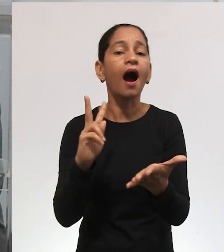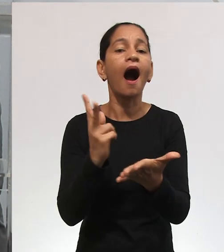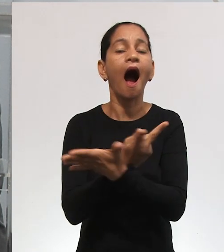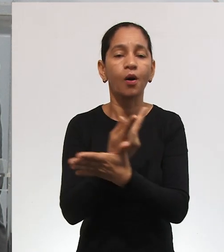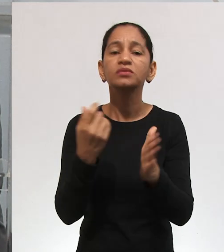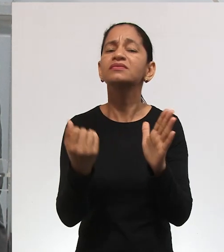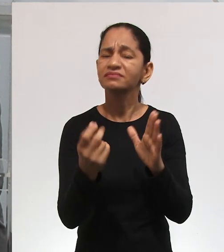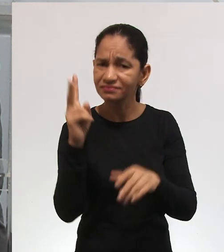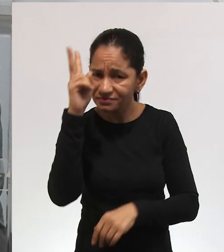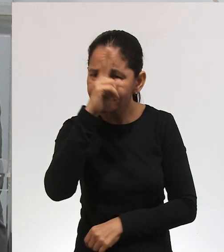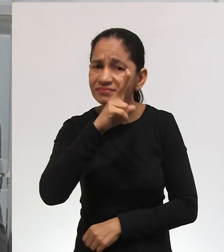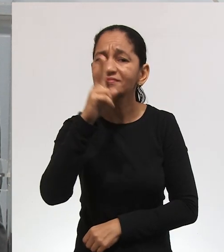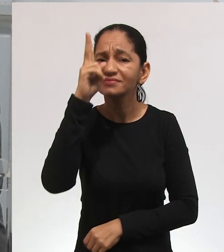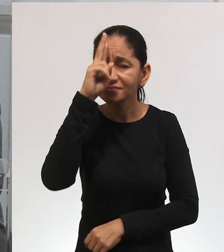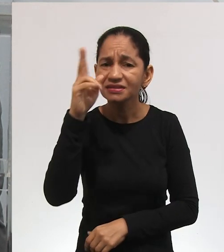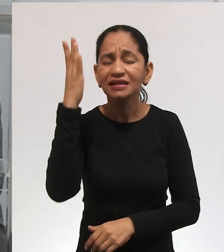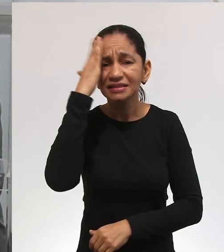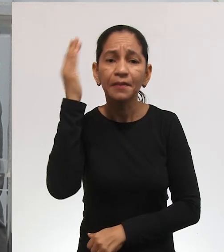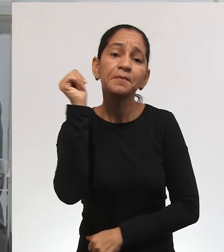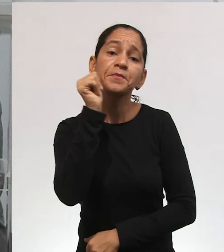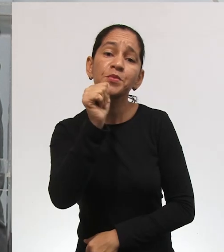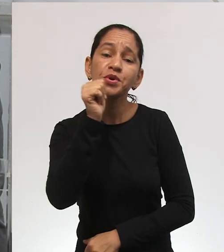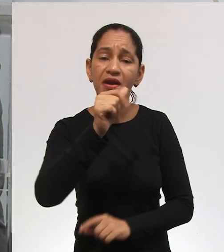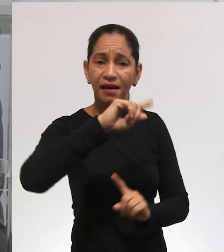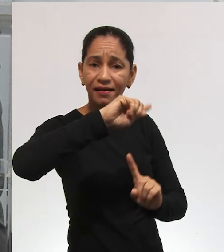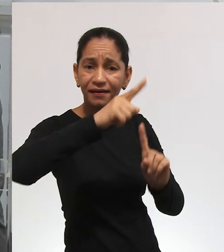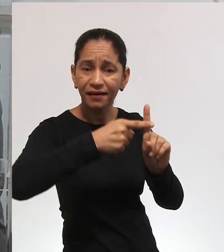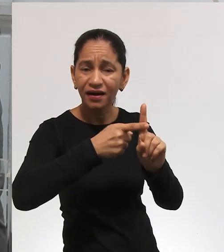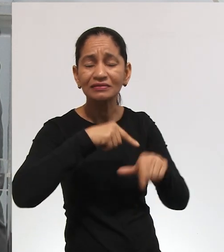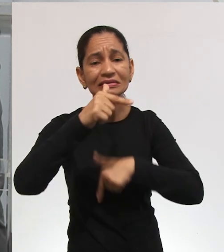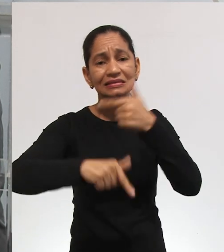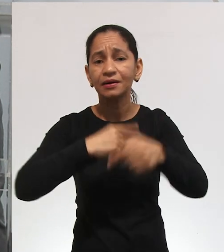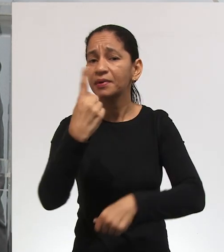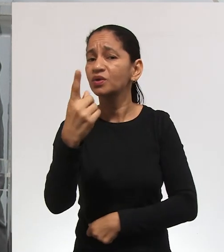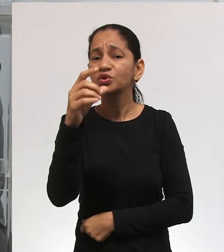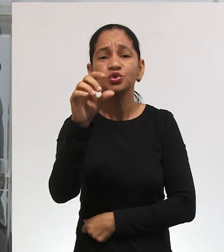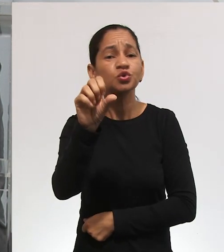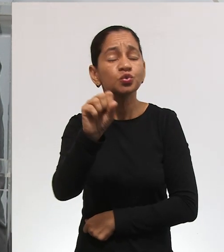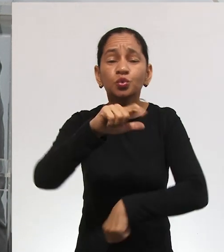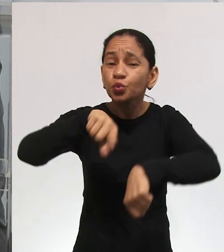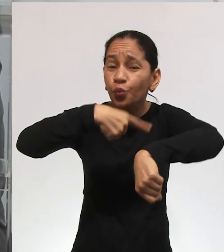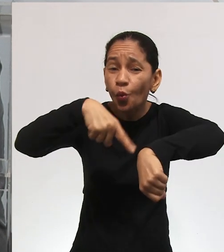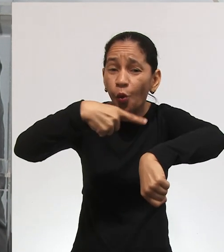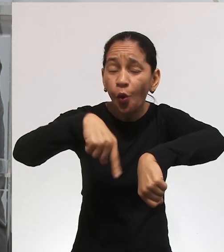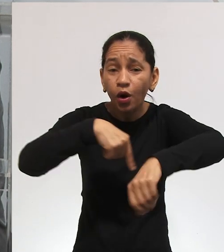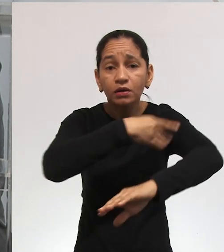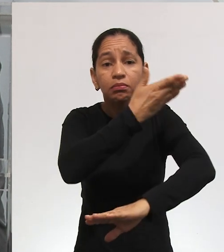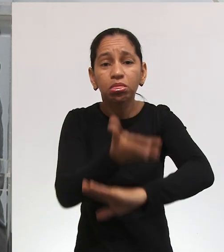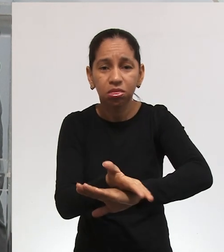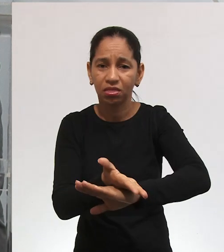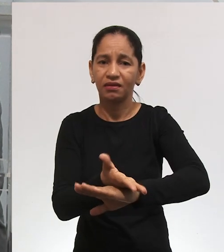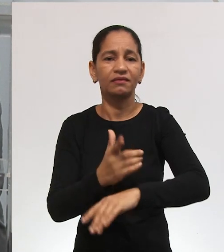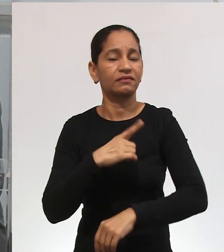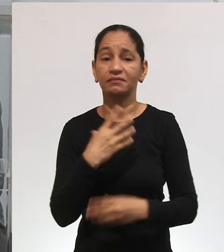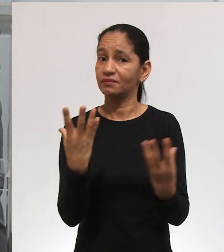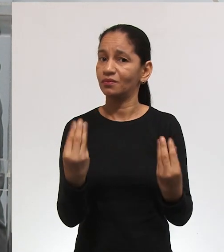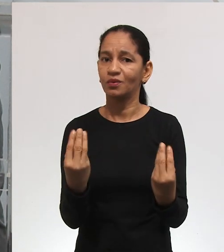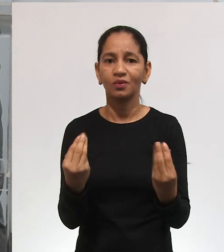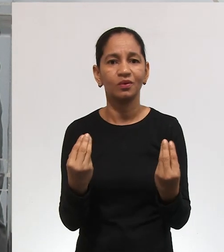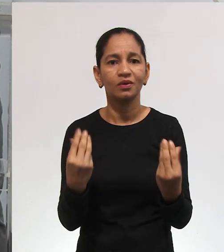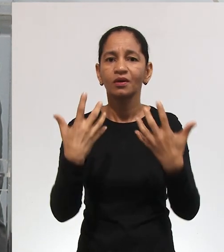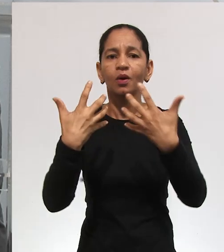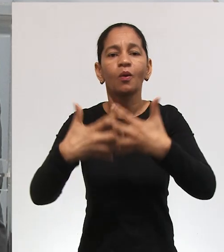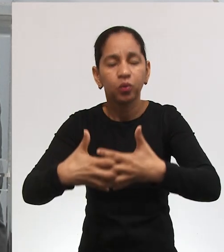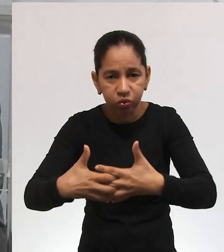tem registros históricos de mulheres grávidas que trabalhavam 18, 20 horas por dia. Existiam máquinas que